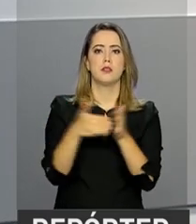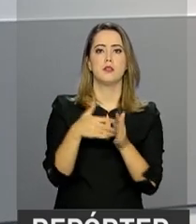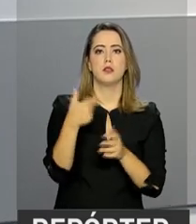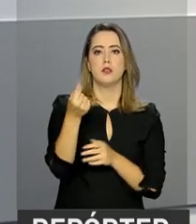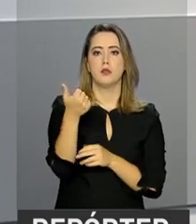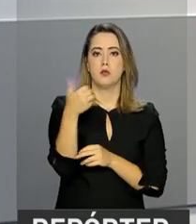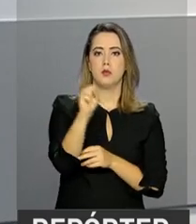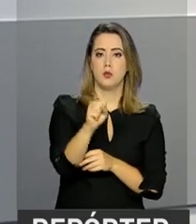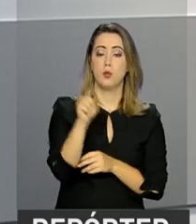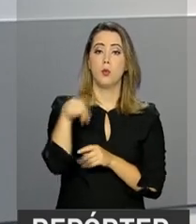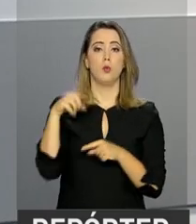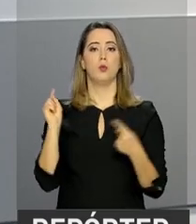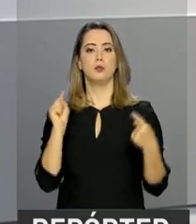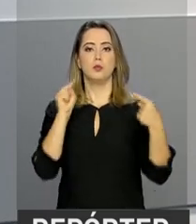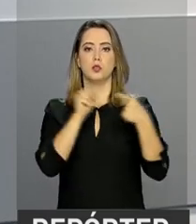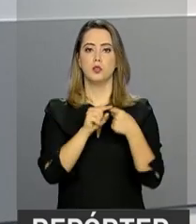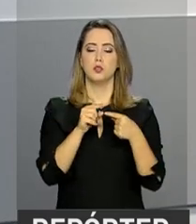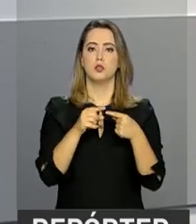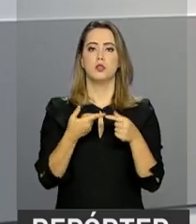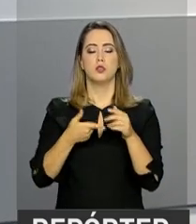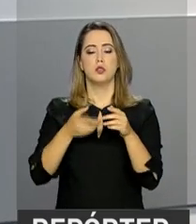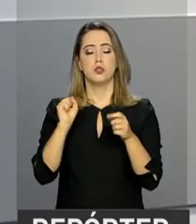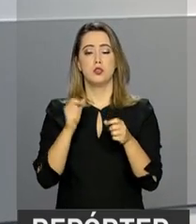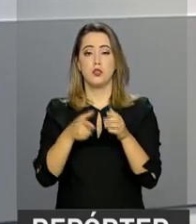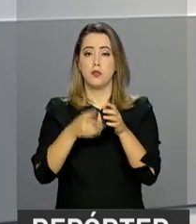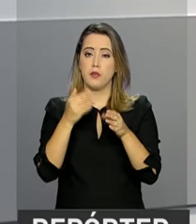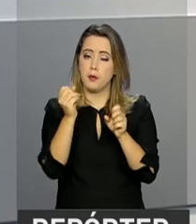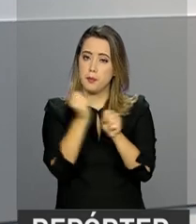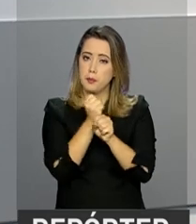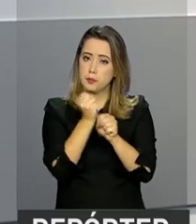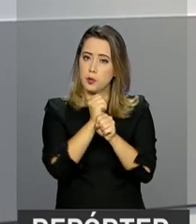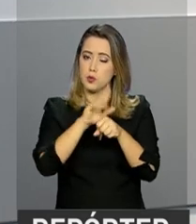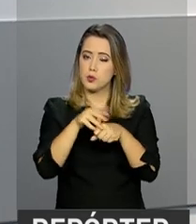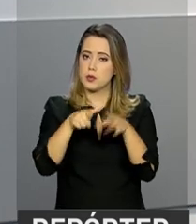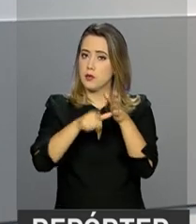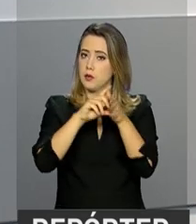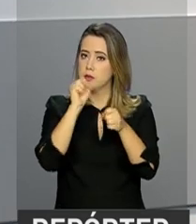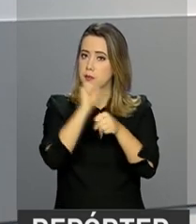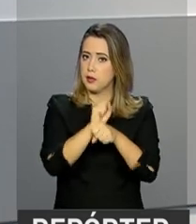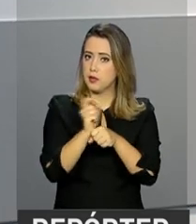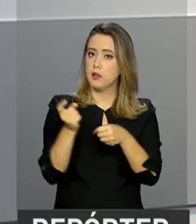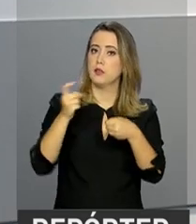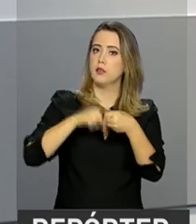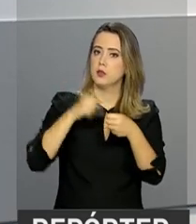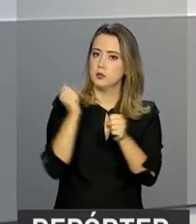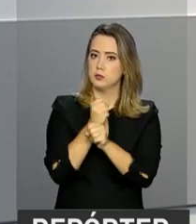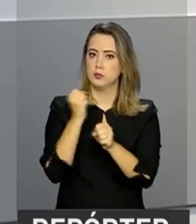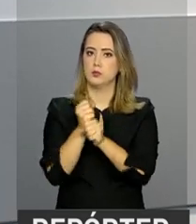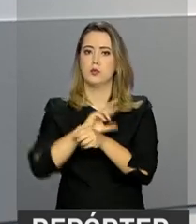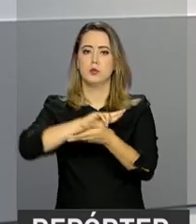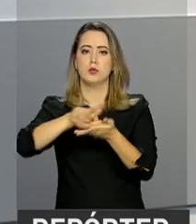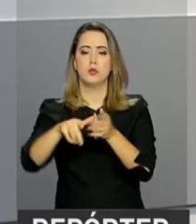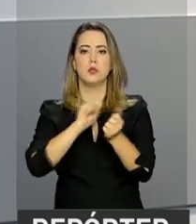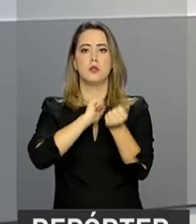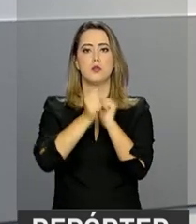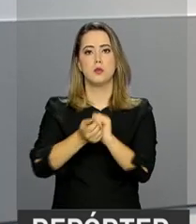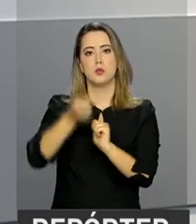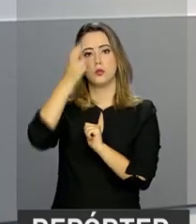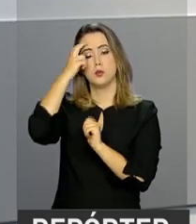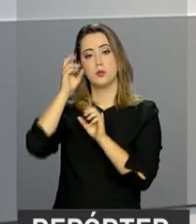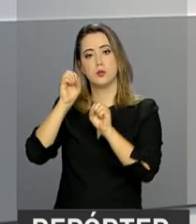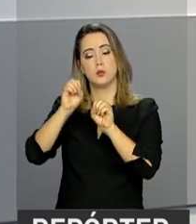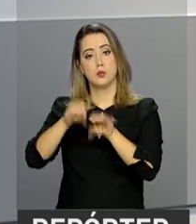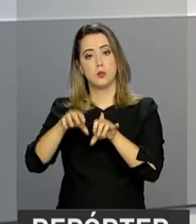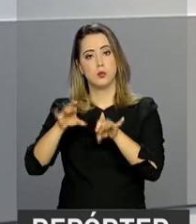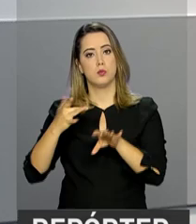O intuito é retomar projetos parados, como rodovias, moradias e também ações na área de esportes, cultura, saúde e educação.